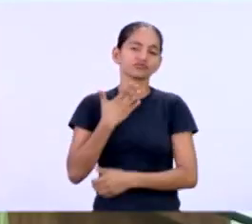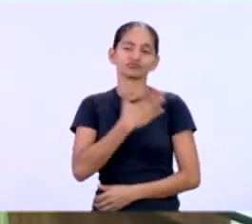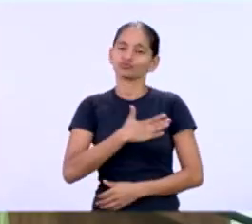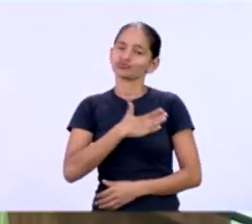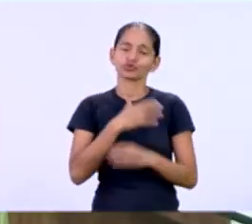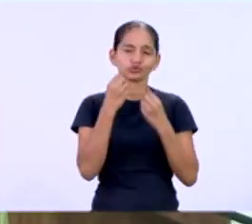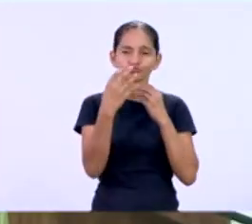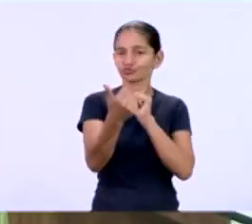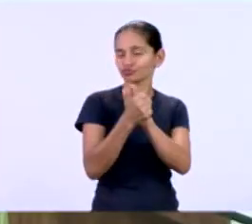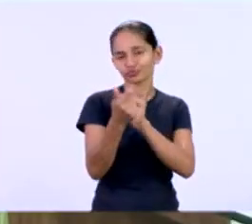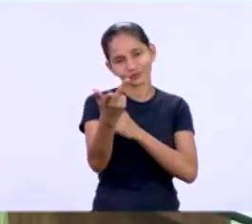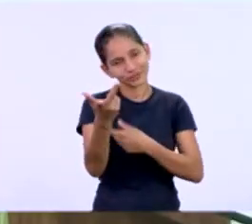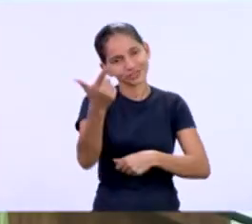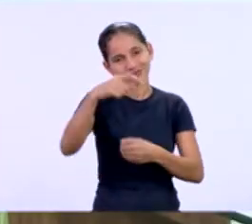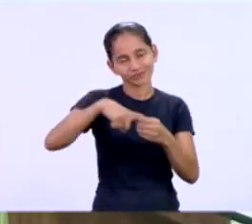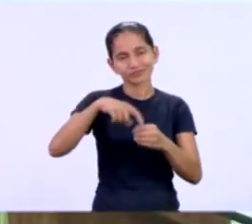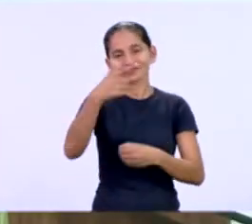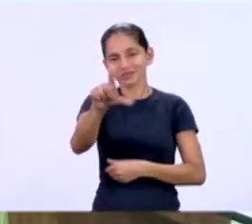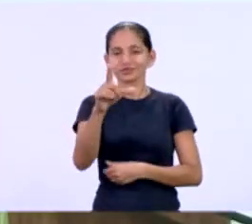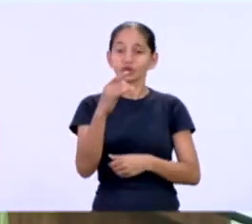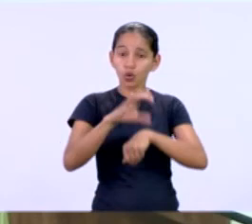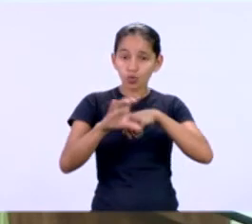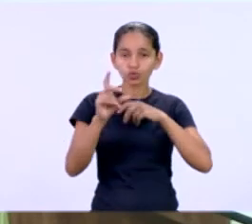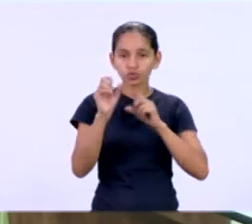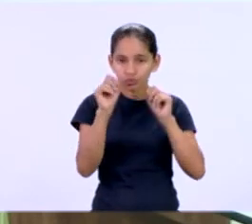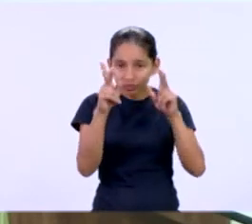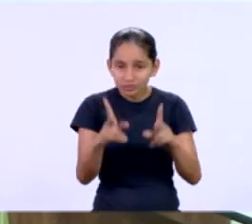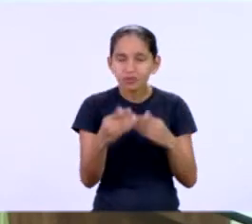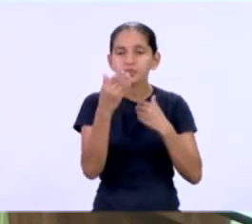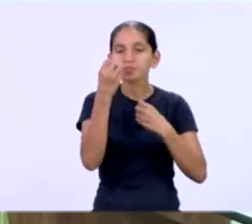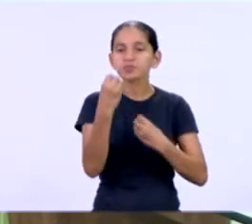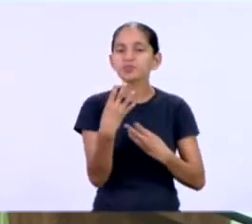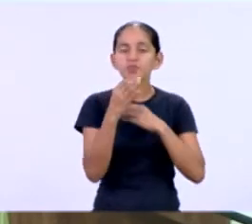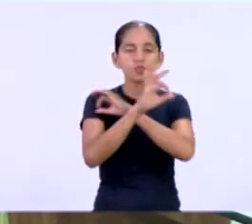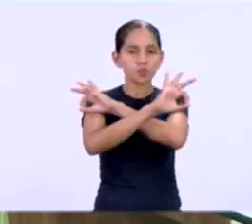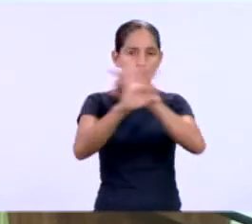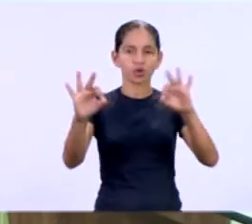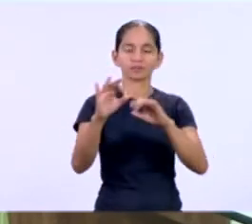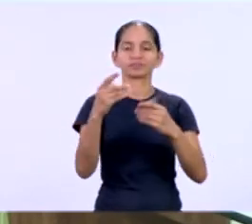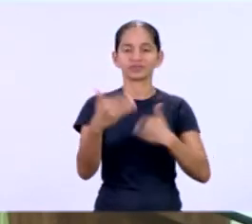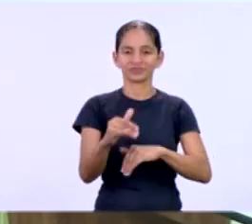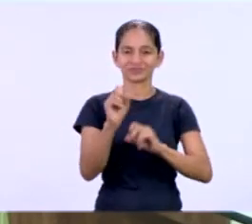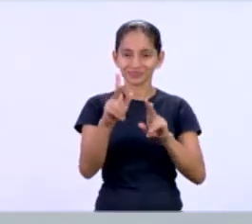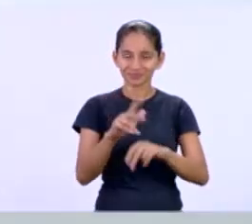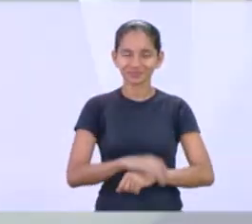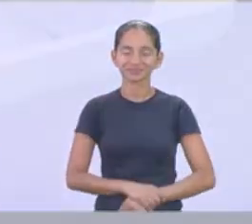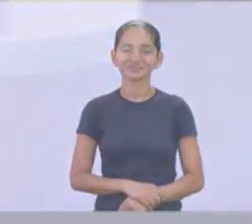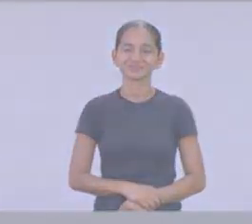vocês, espero ver vocês aqui nos próximos cursos, ok? Uma boa prova, tenham todos uma boa noite.